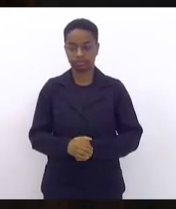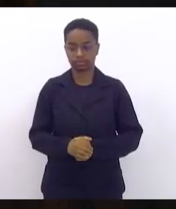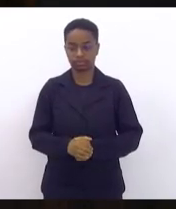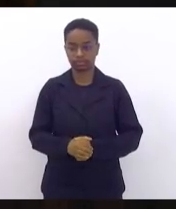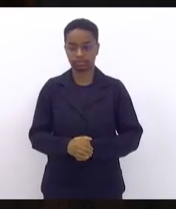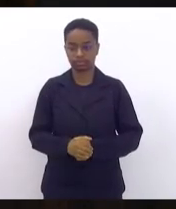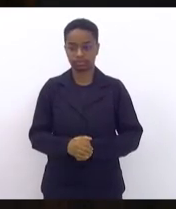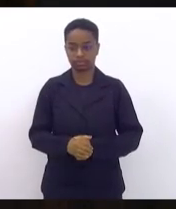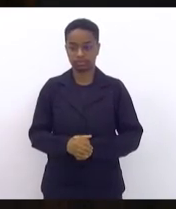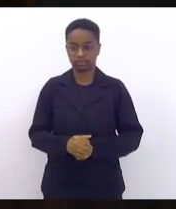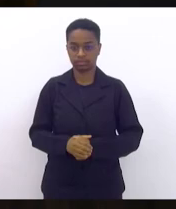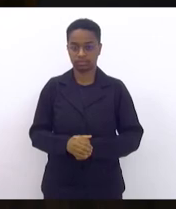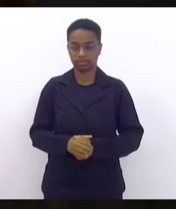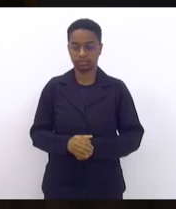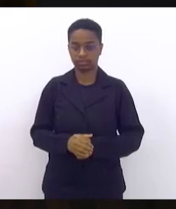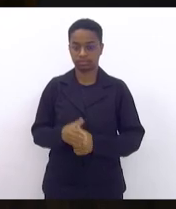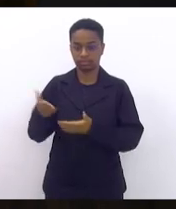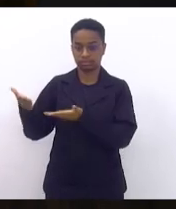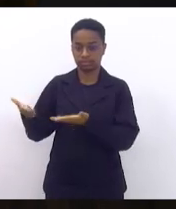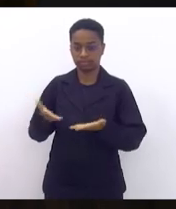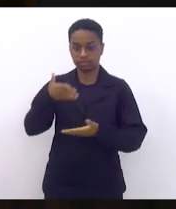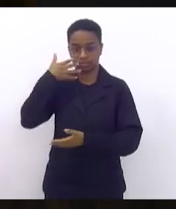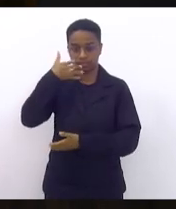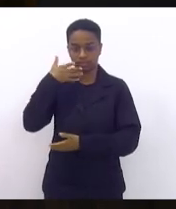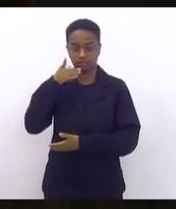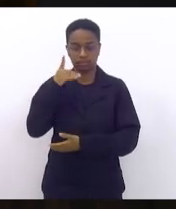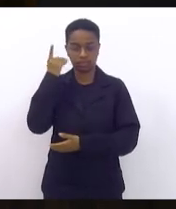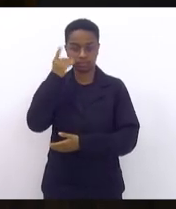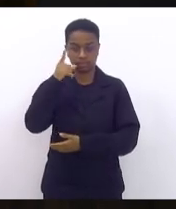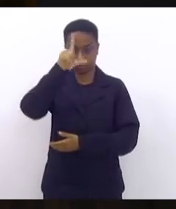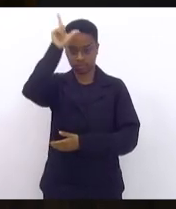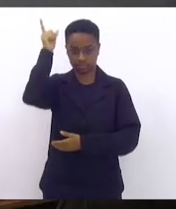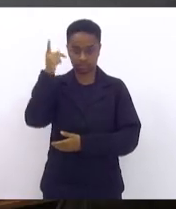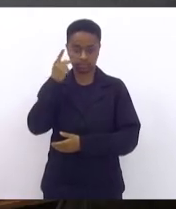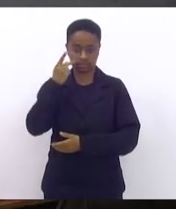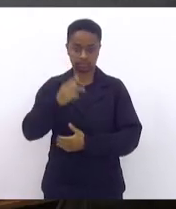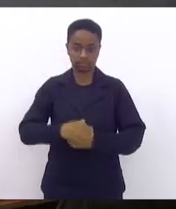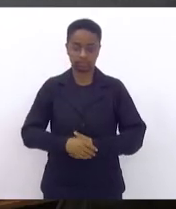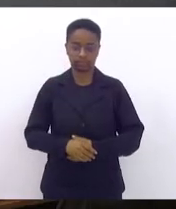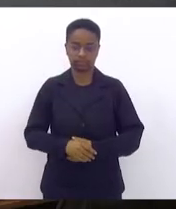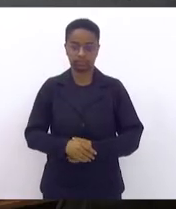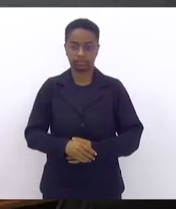para fazer o uso da palavra o Nobre Deputado Luiz Paulo